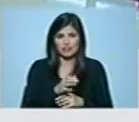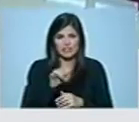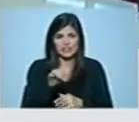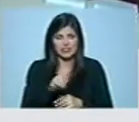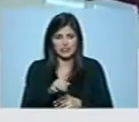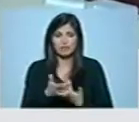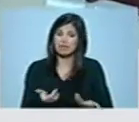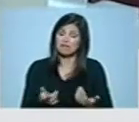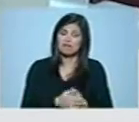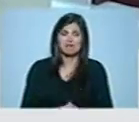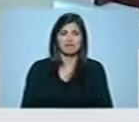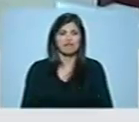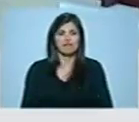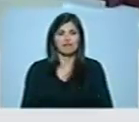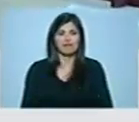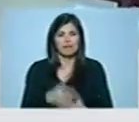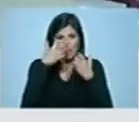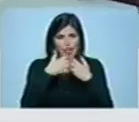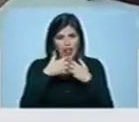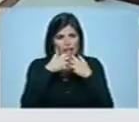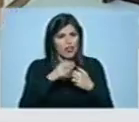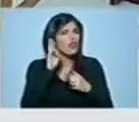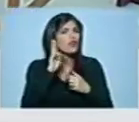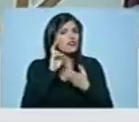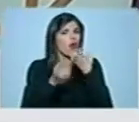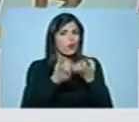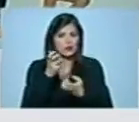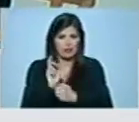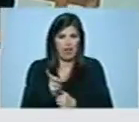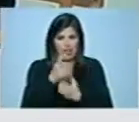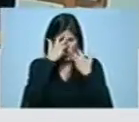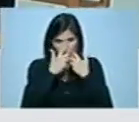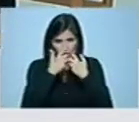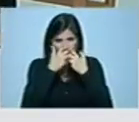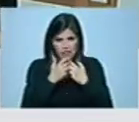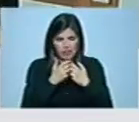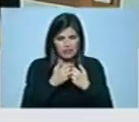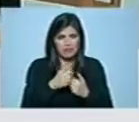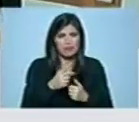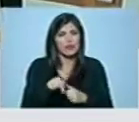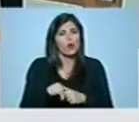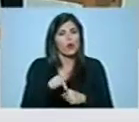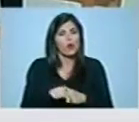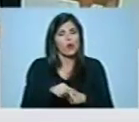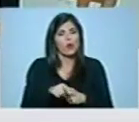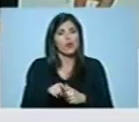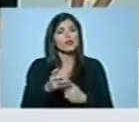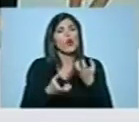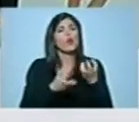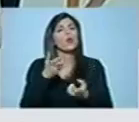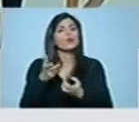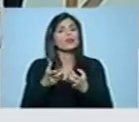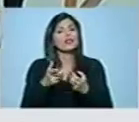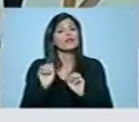almoçavam. Estou na dúvida entre o leitão e o cozido, não é? Mas hoje o nosso tesouro de origem portuguesa é o cozido